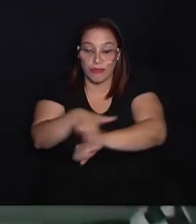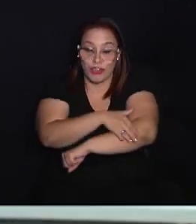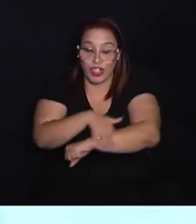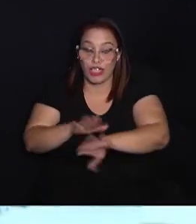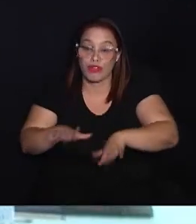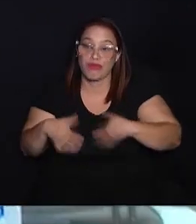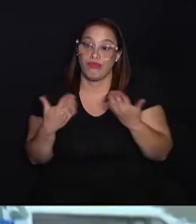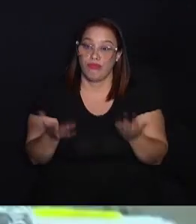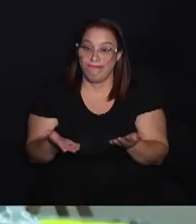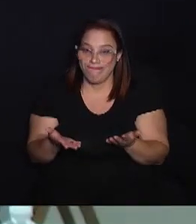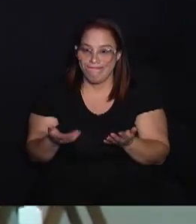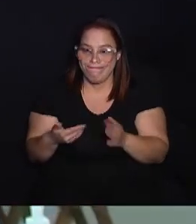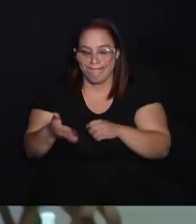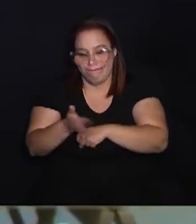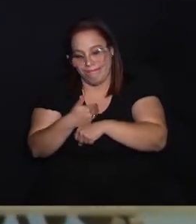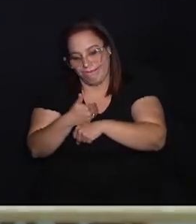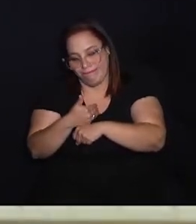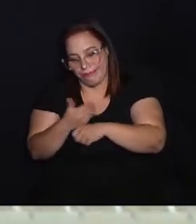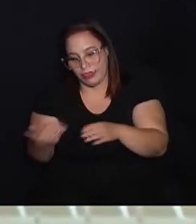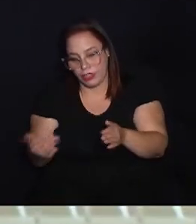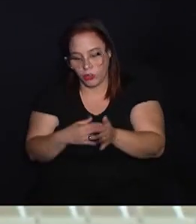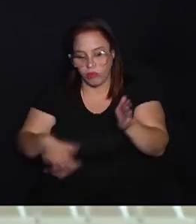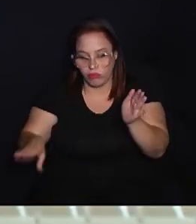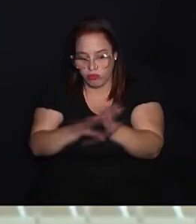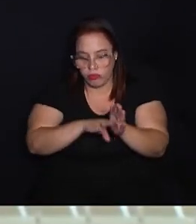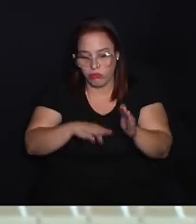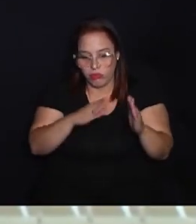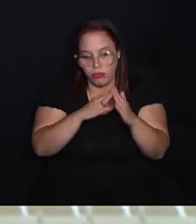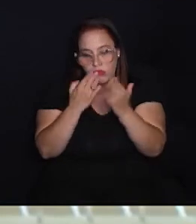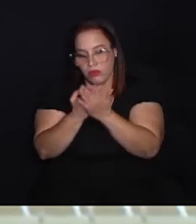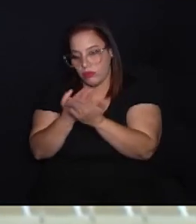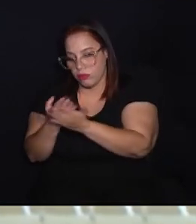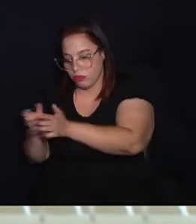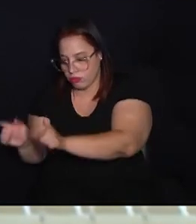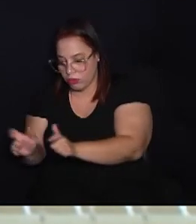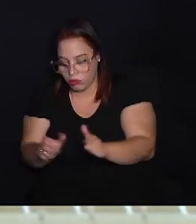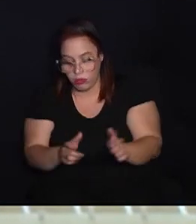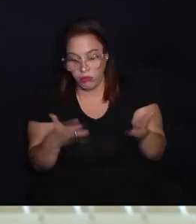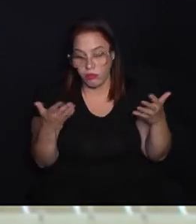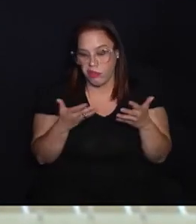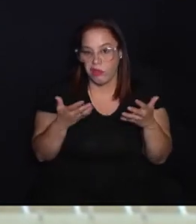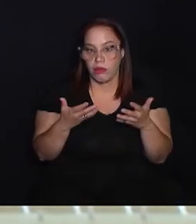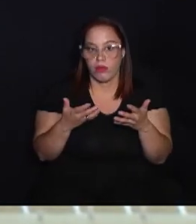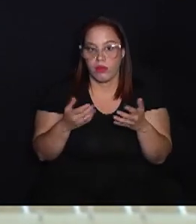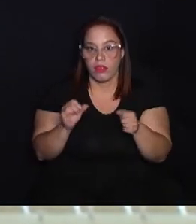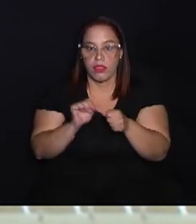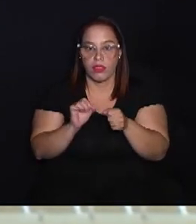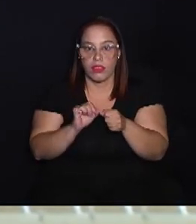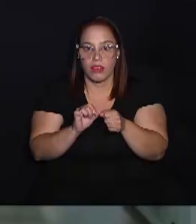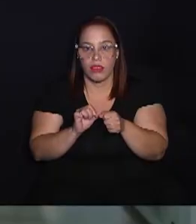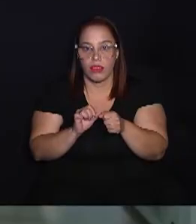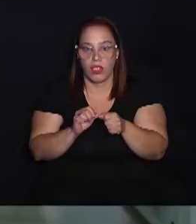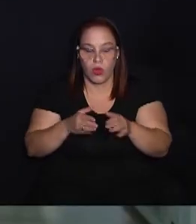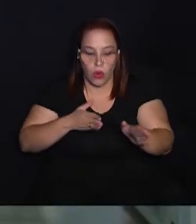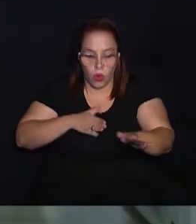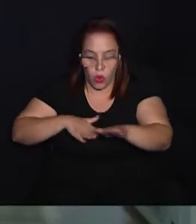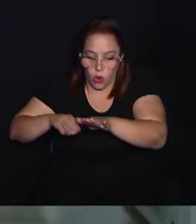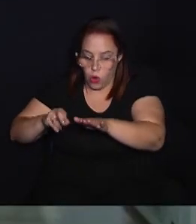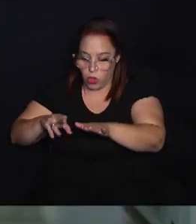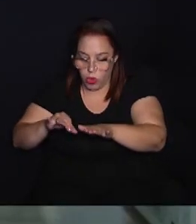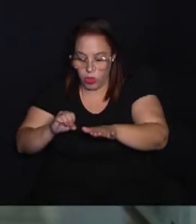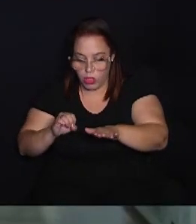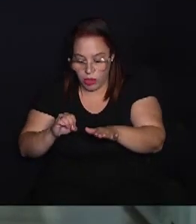o administrador de prédio, geralmente diretor ou vice-diretor das escolas, quem trouxe os envelopes, as pastas